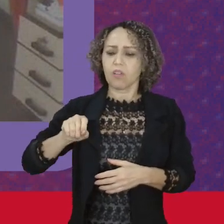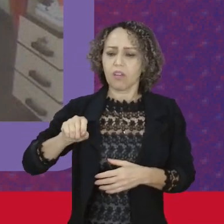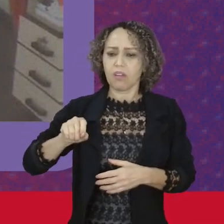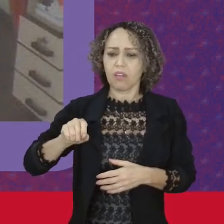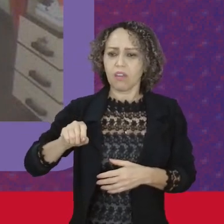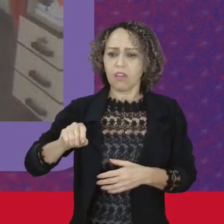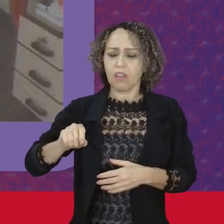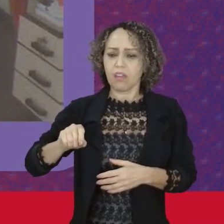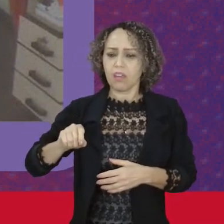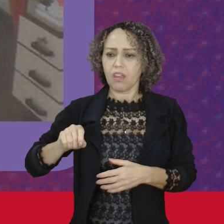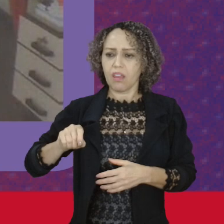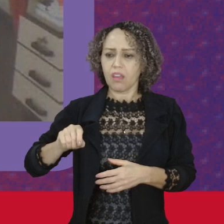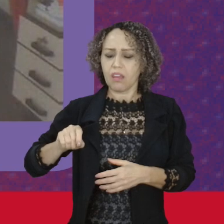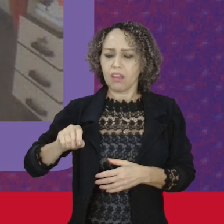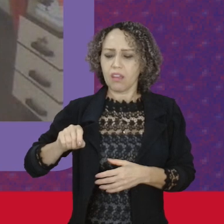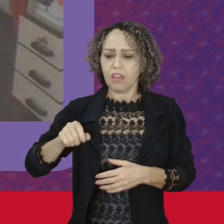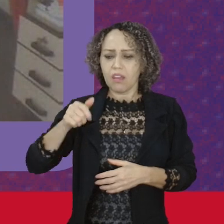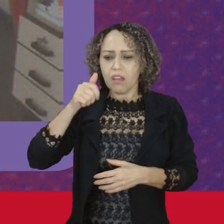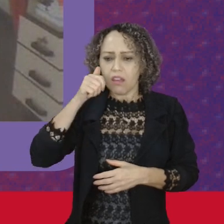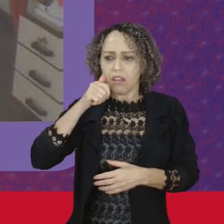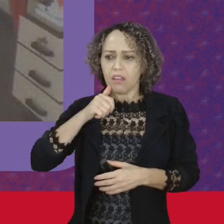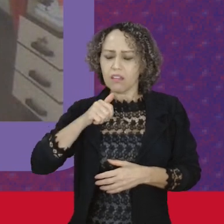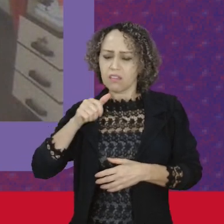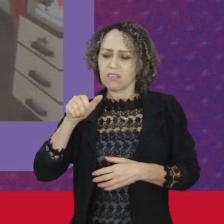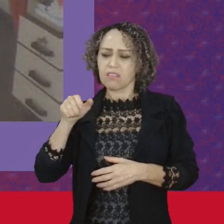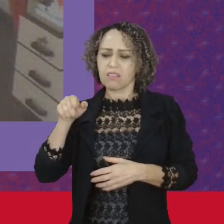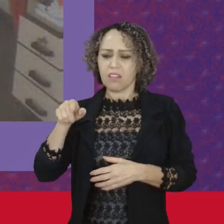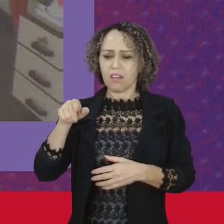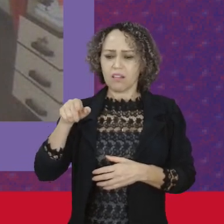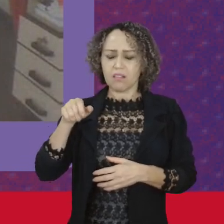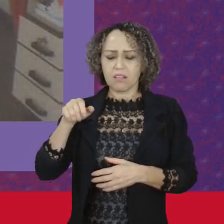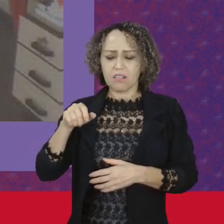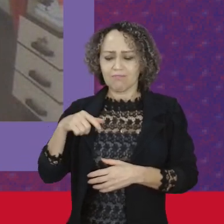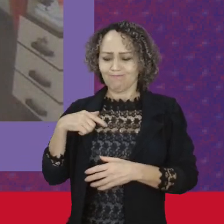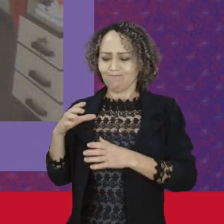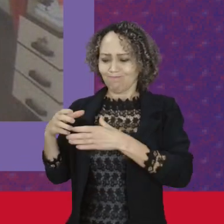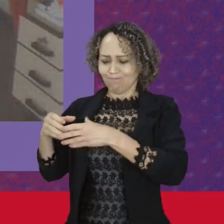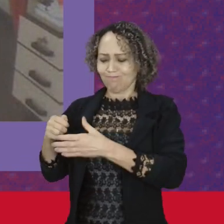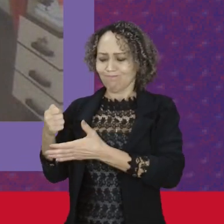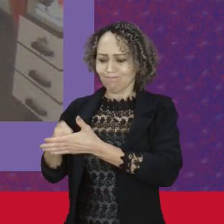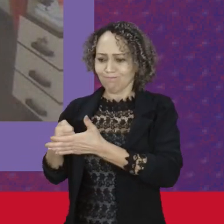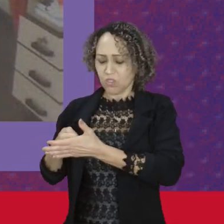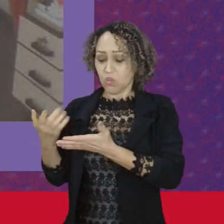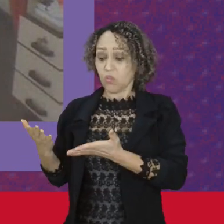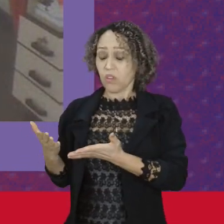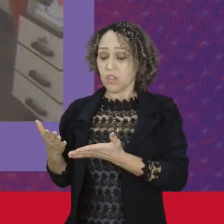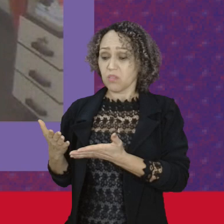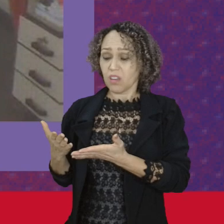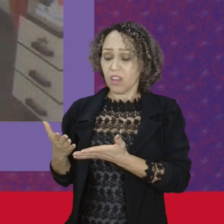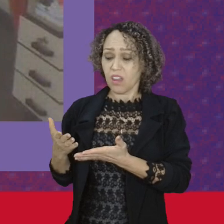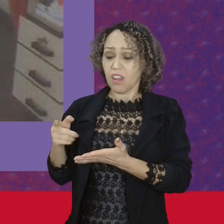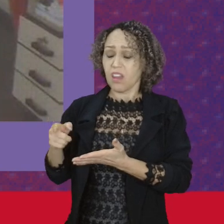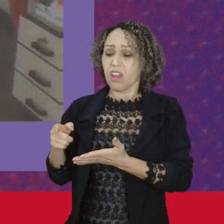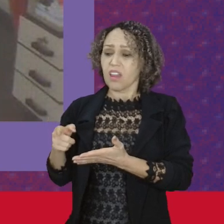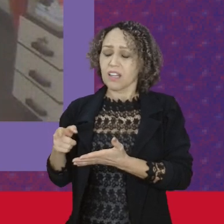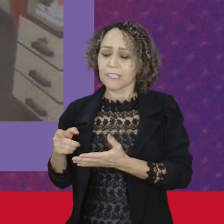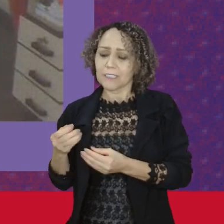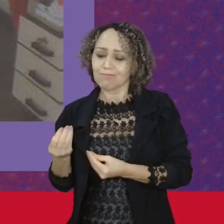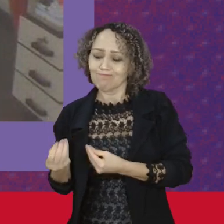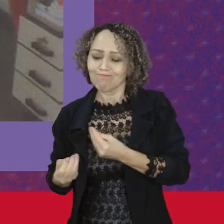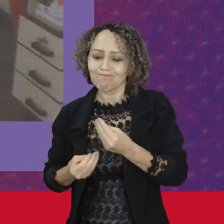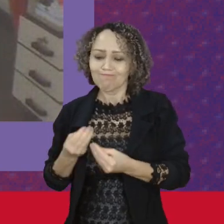então, ela expulsa, né, a população da área rural para a cidade. Vão ser